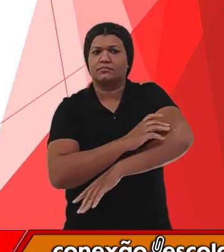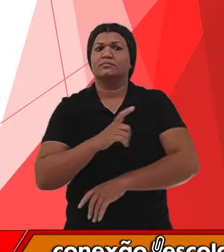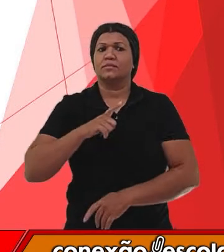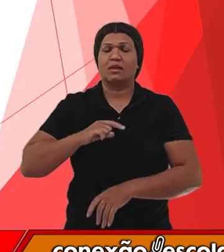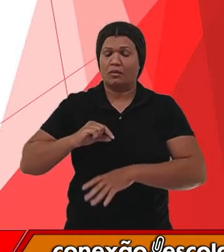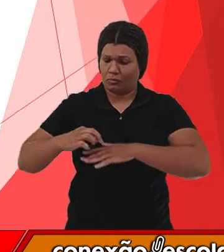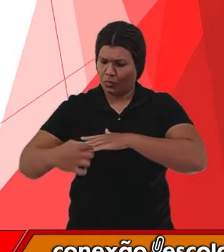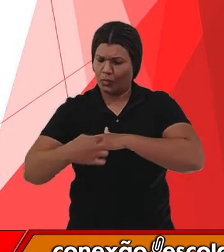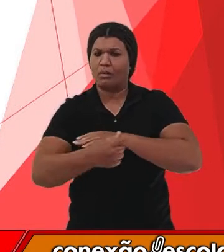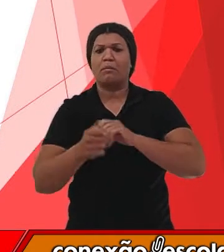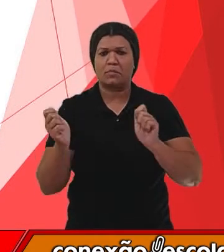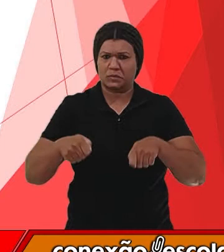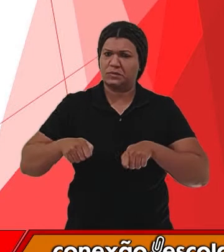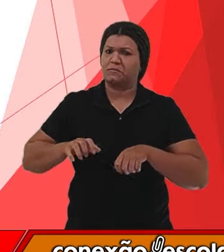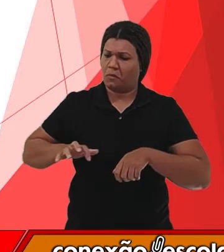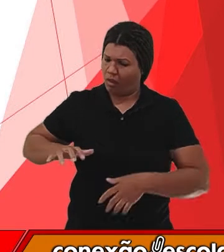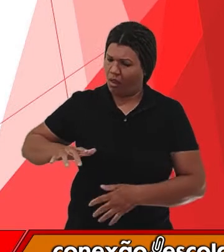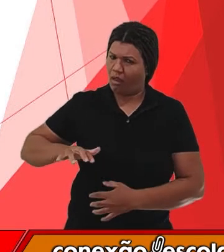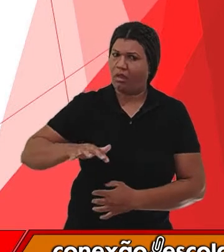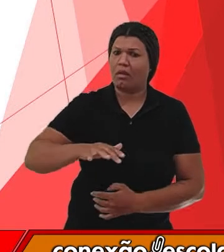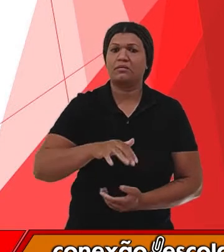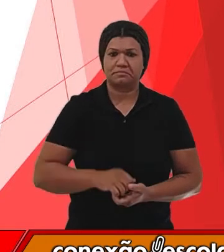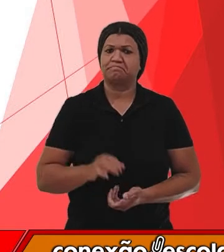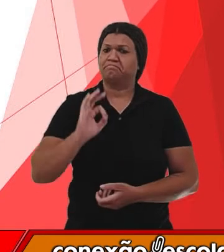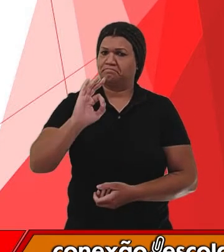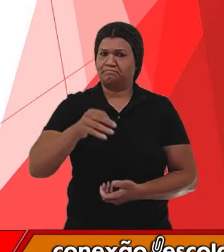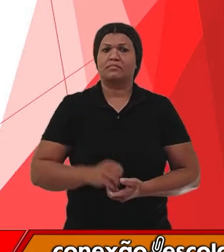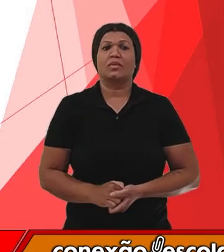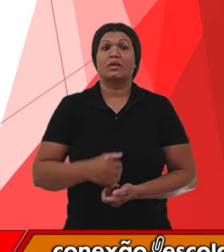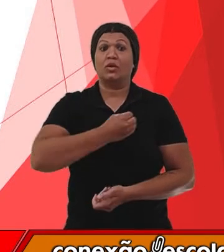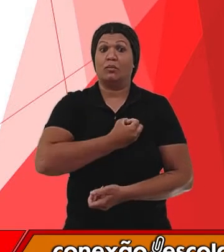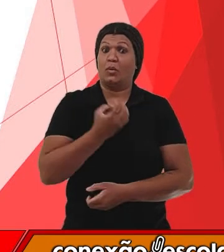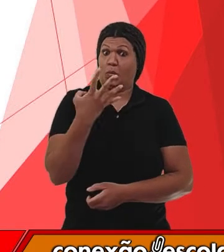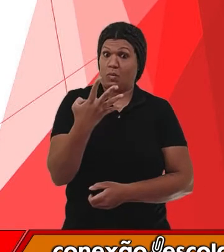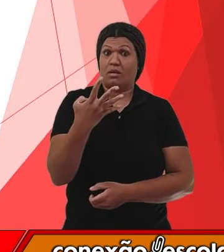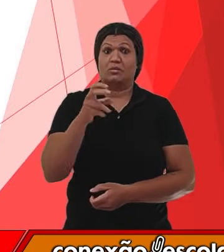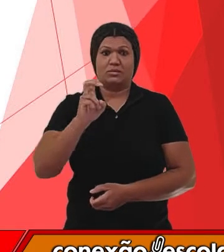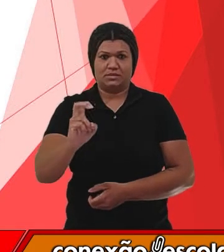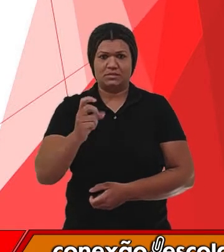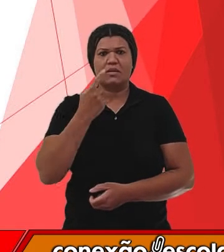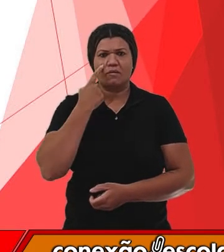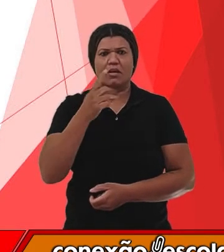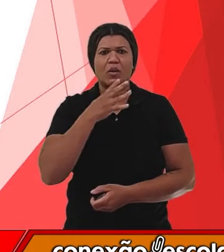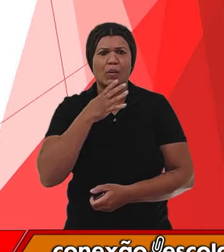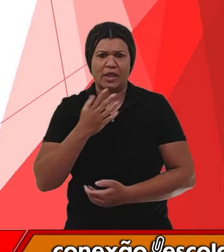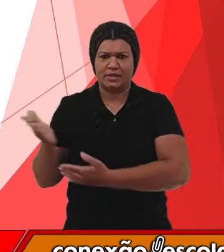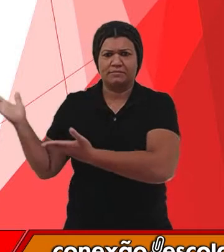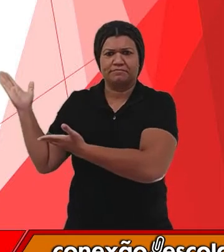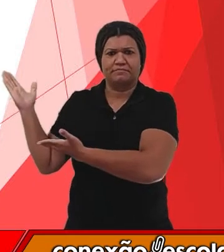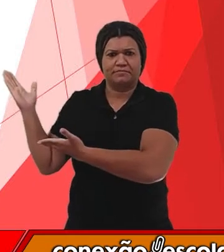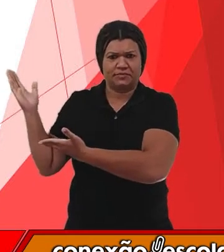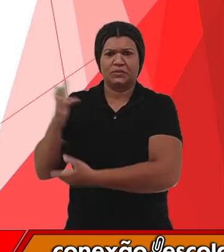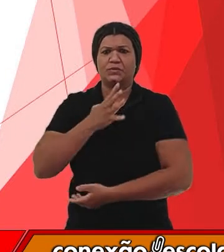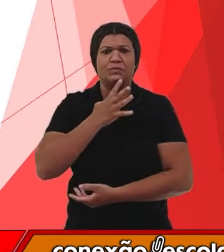elas andam muito bem. Na imagem 4 e 5, vocês conhecem esses animais?